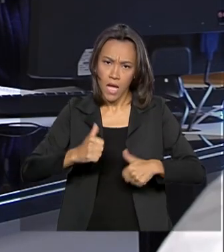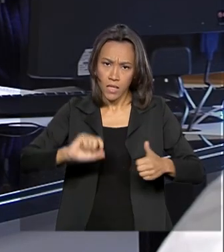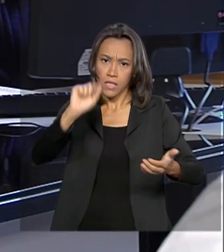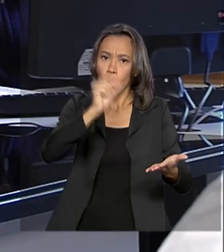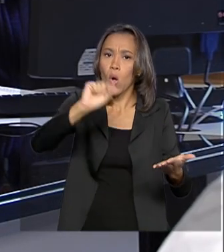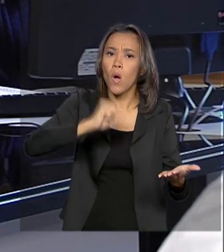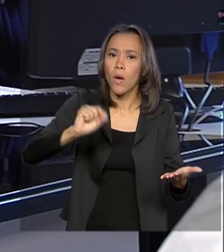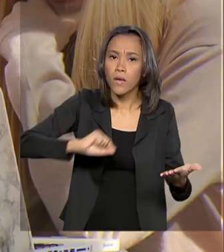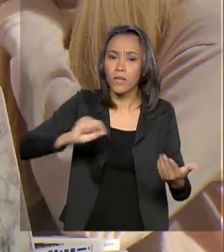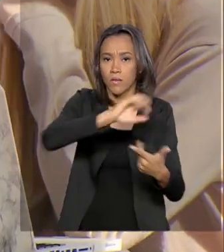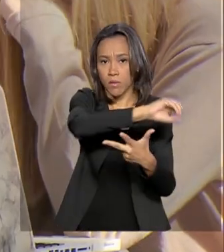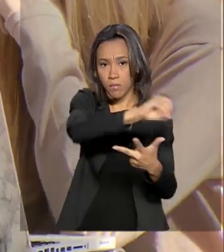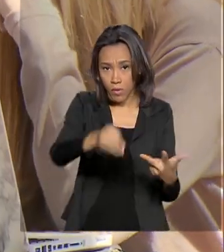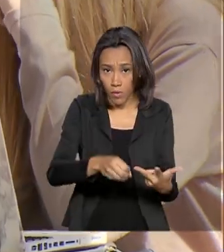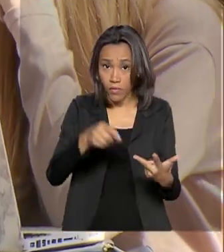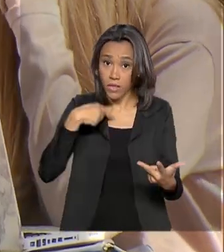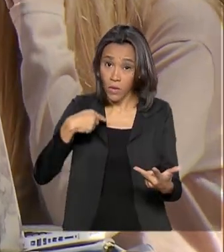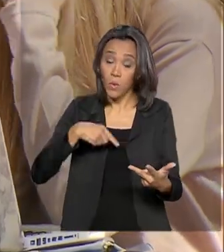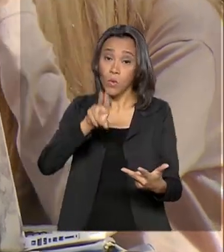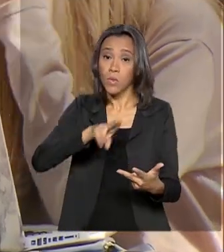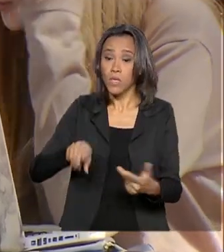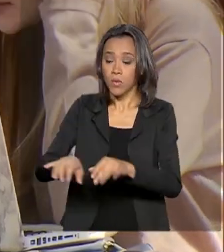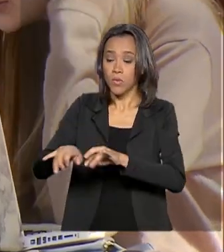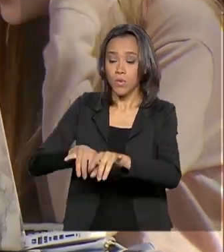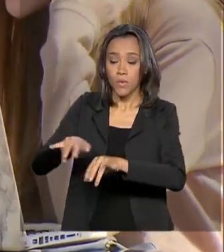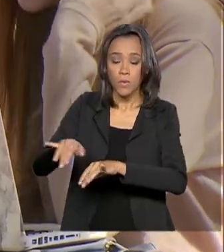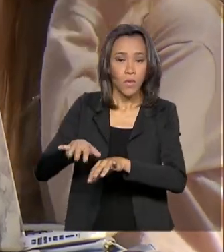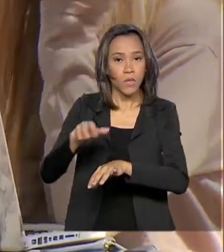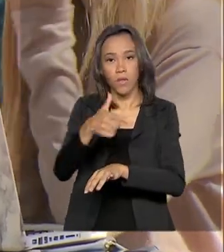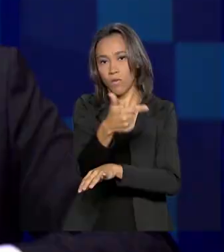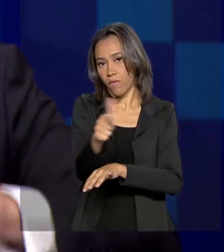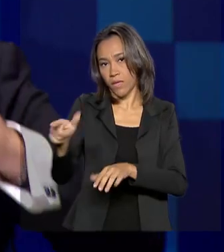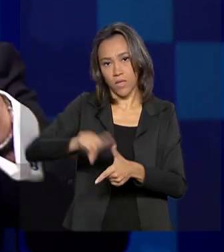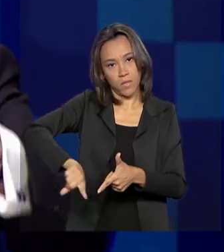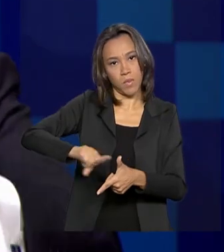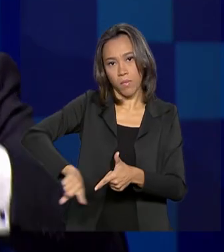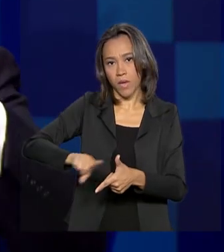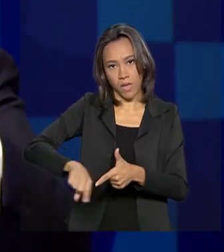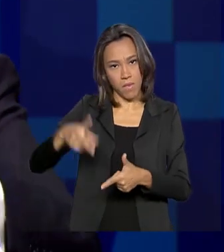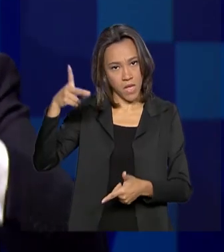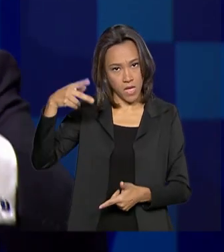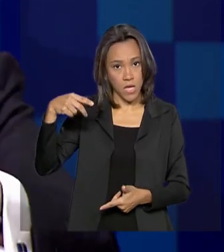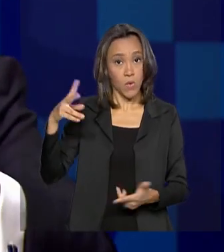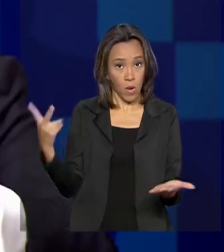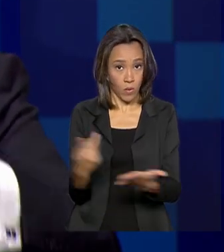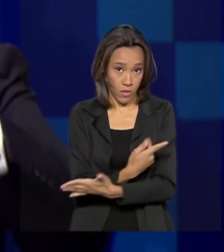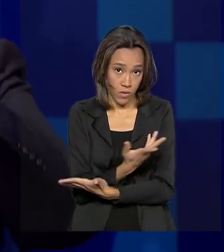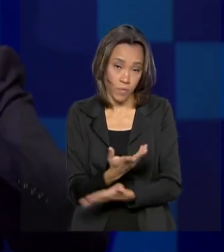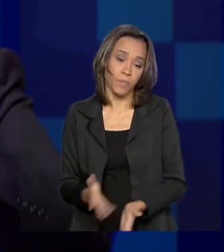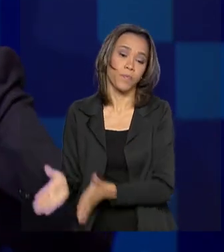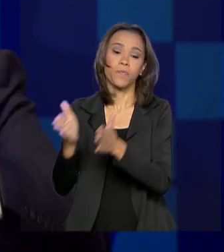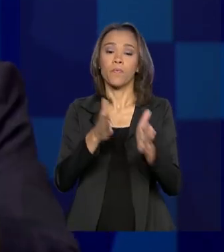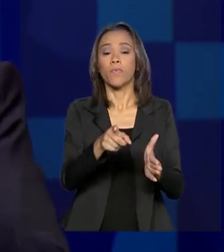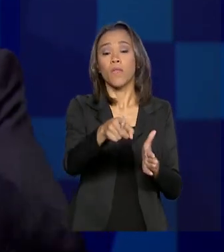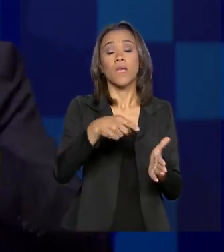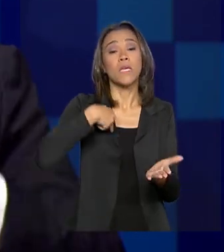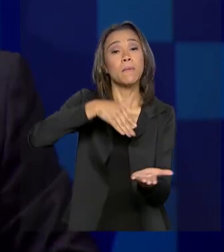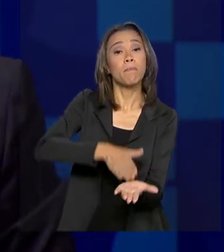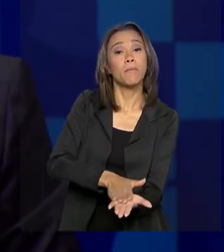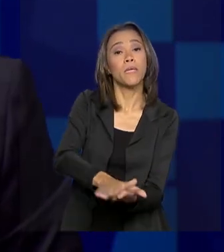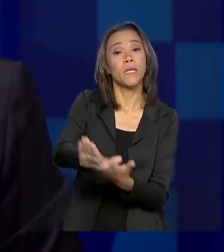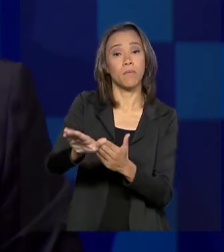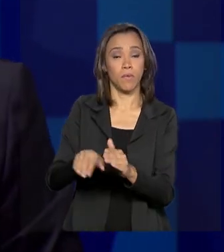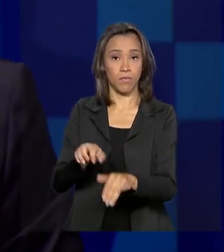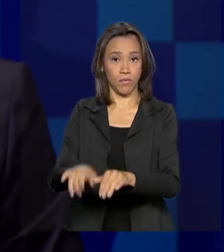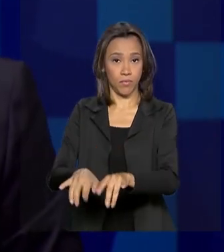como o enem digital esse tipo de problema não aconteça mais um aluno ele preenche a prova no próprio computador e aqui já vai